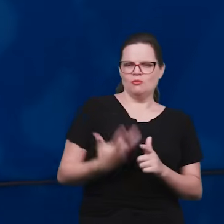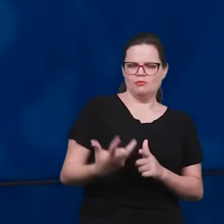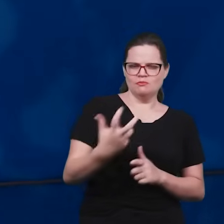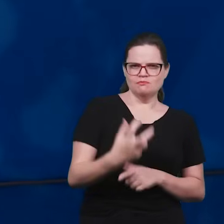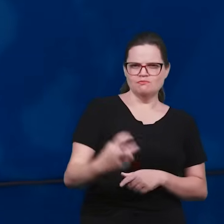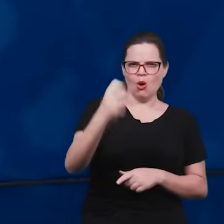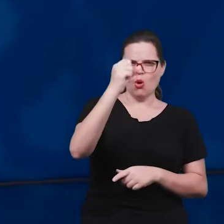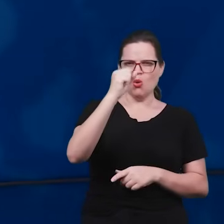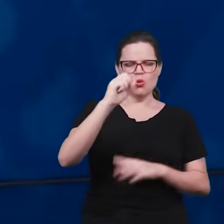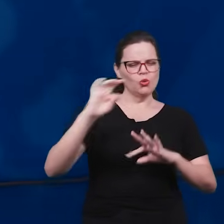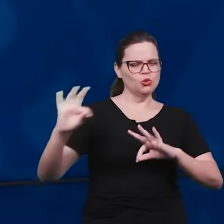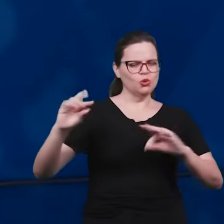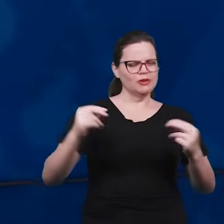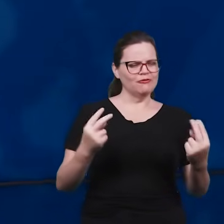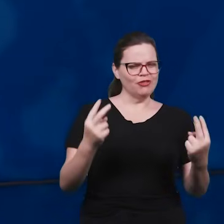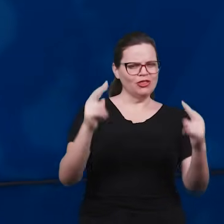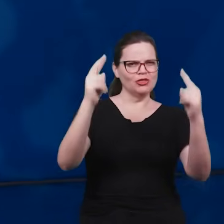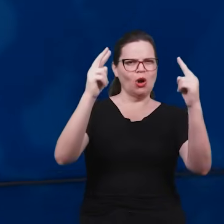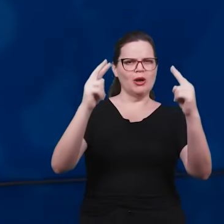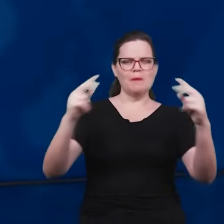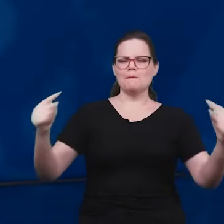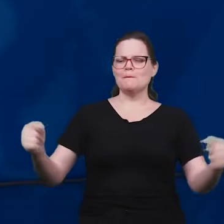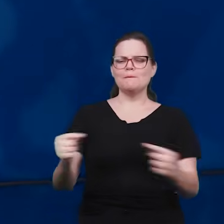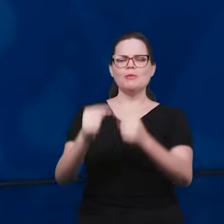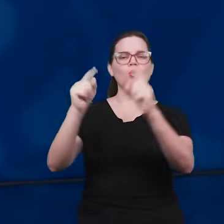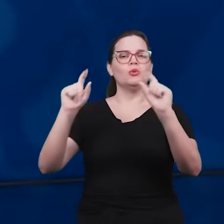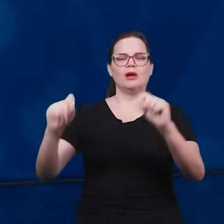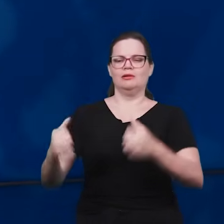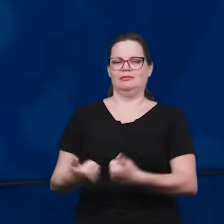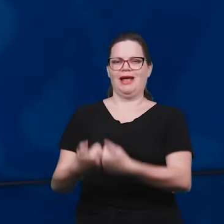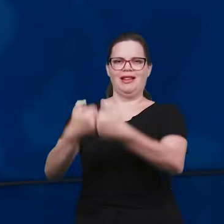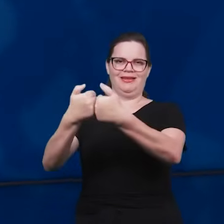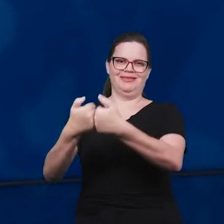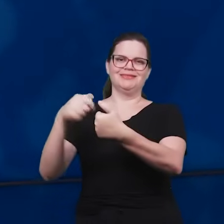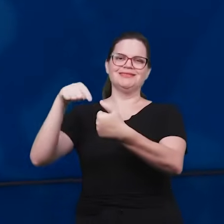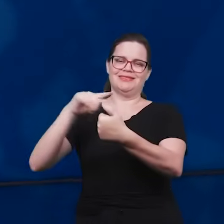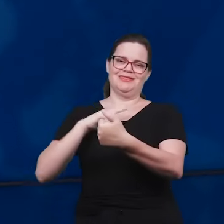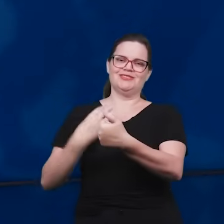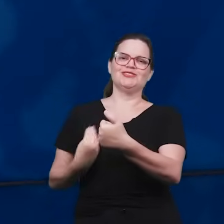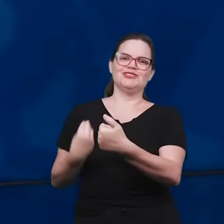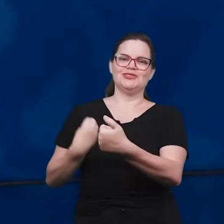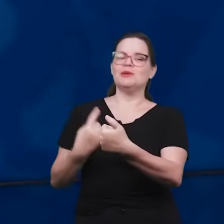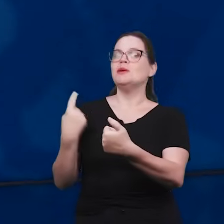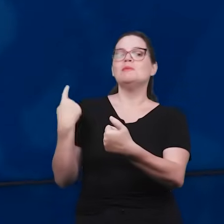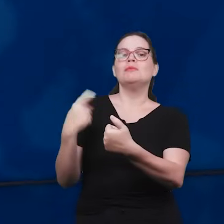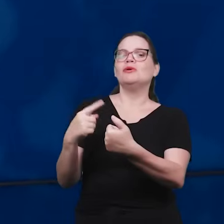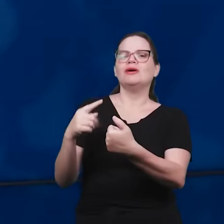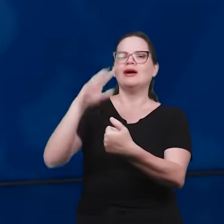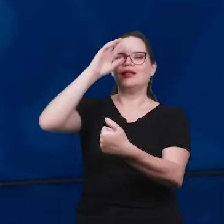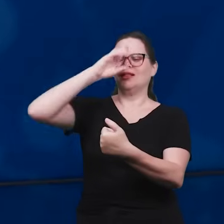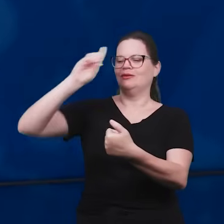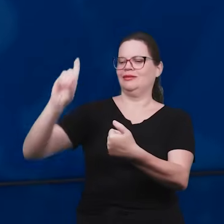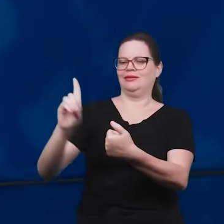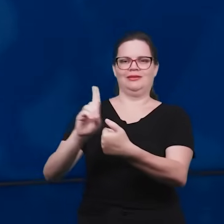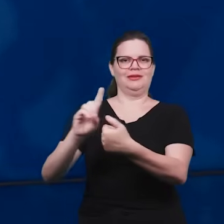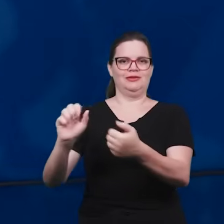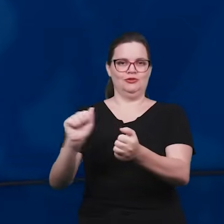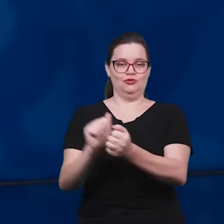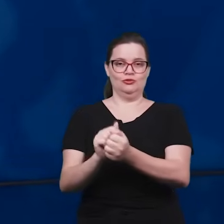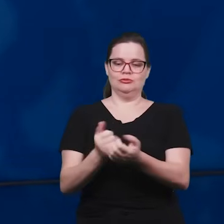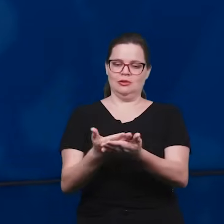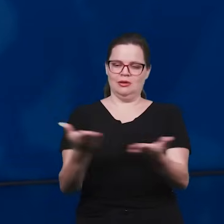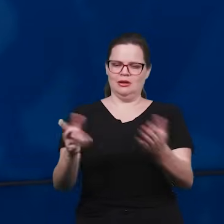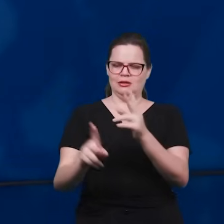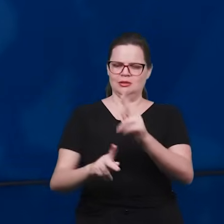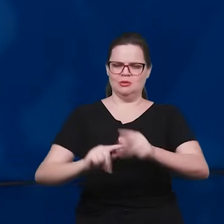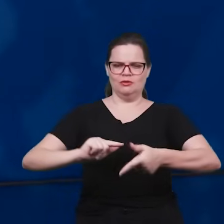alcançadas pelo povo de Deus sempre foi marcada pela presença do Senhor com eles. Portanto, não deviam